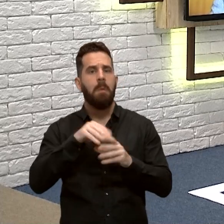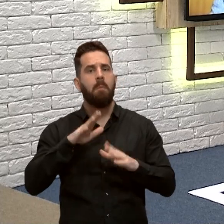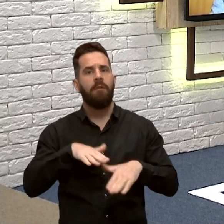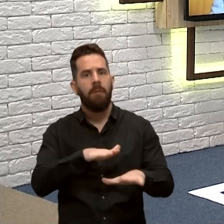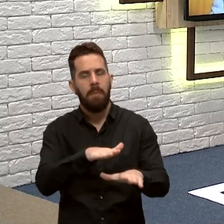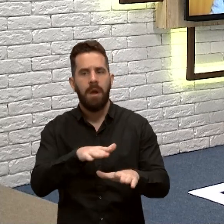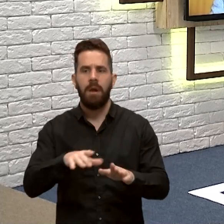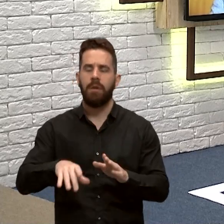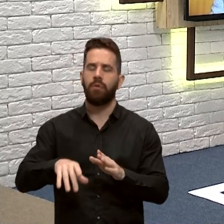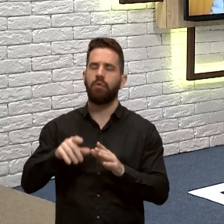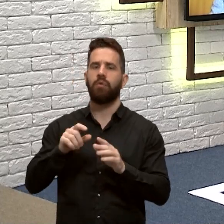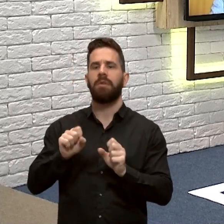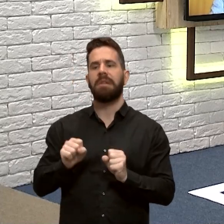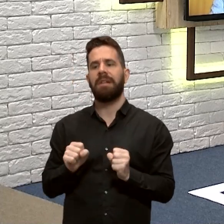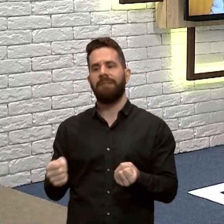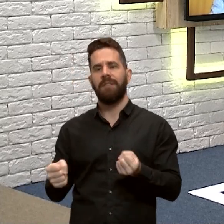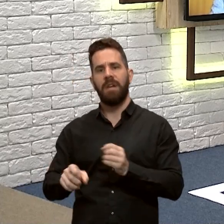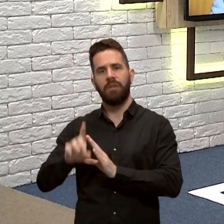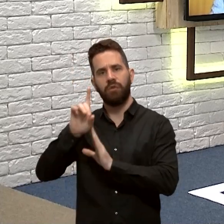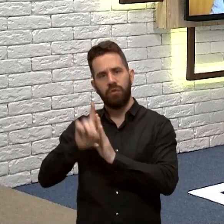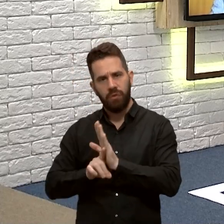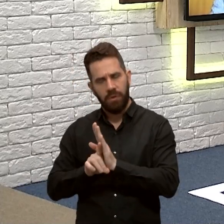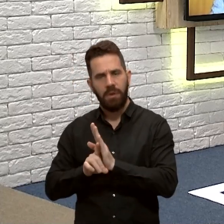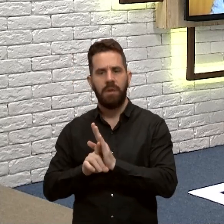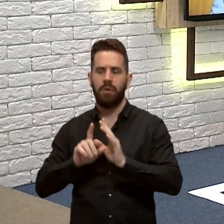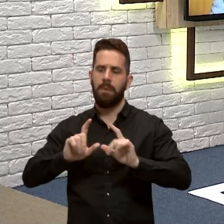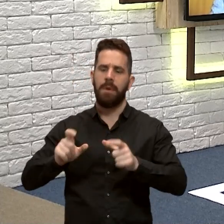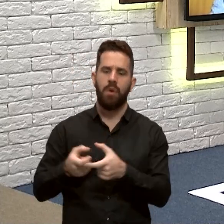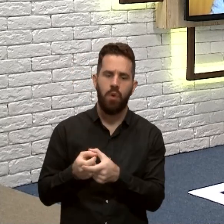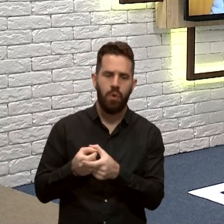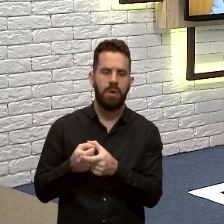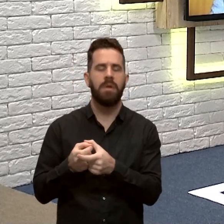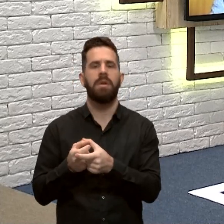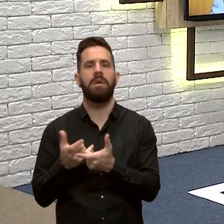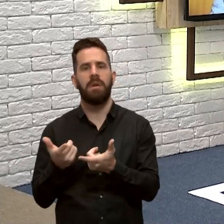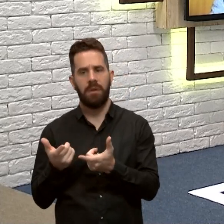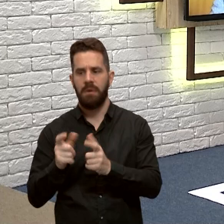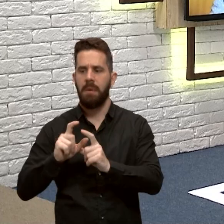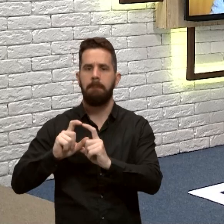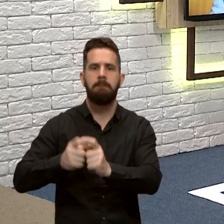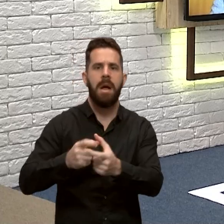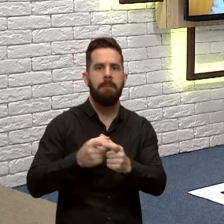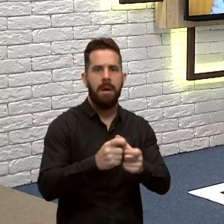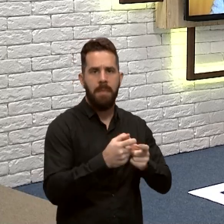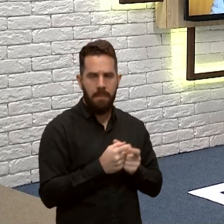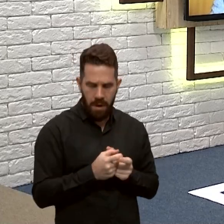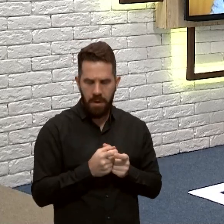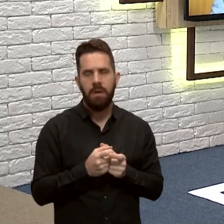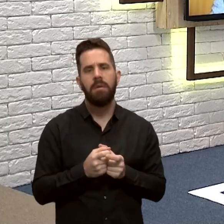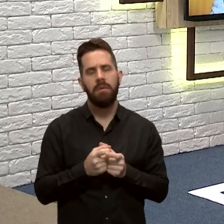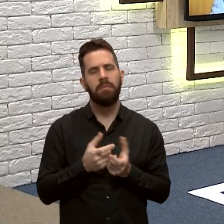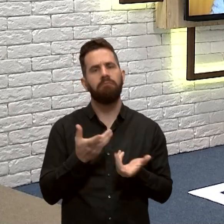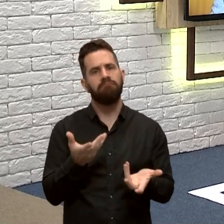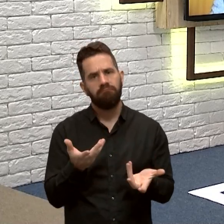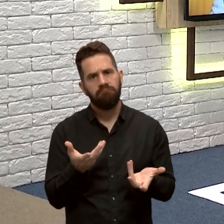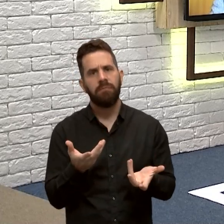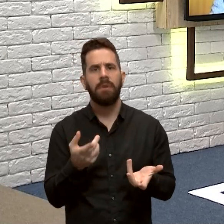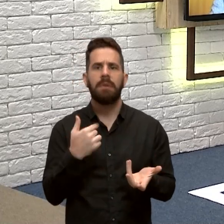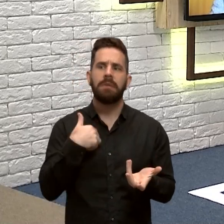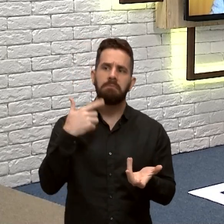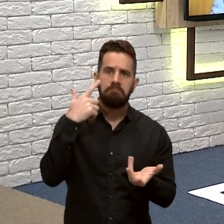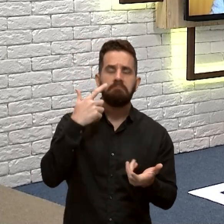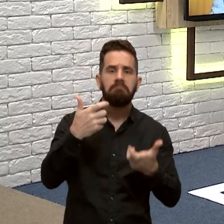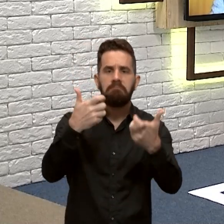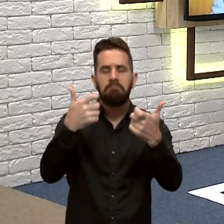dos direitos de minorias, né, de grupos minorizados, melhor dizendo. Queria que você falasse sobre isso também